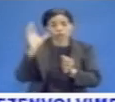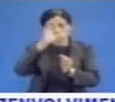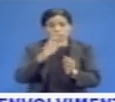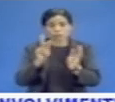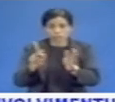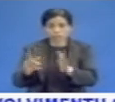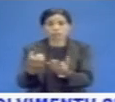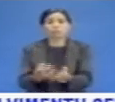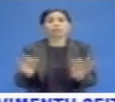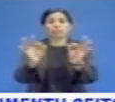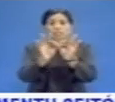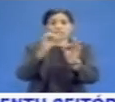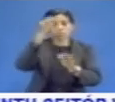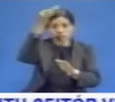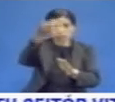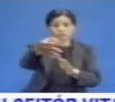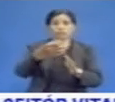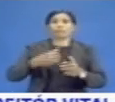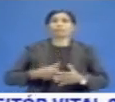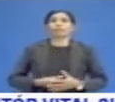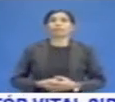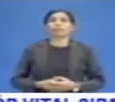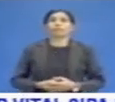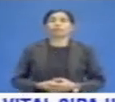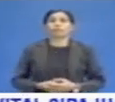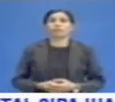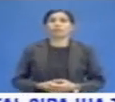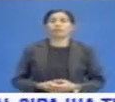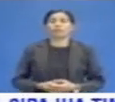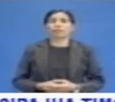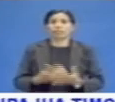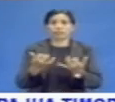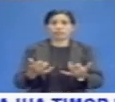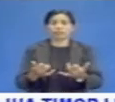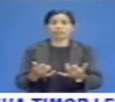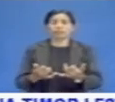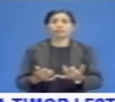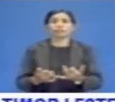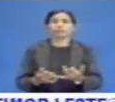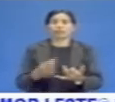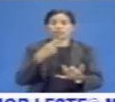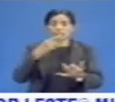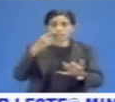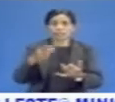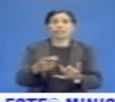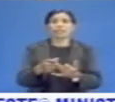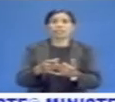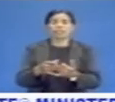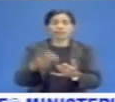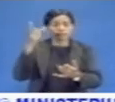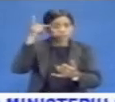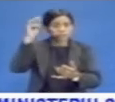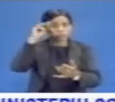What the priorities of our future program. Delegação União Europeia congratula Armanda Berta dos Santos,